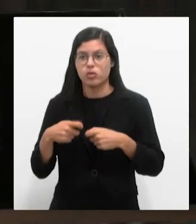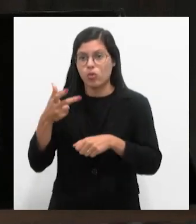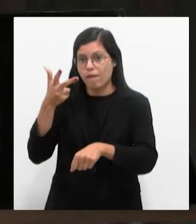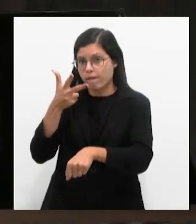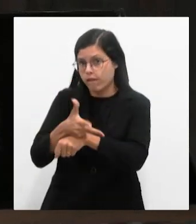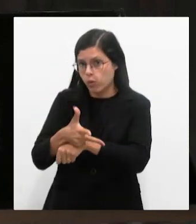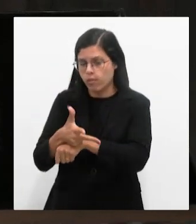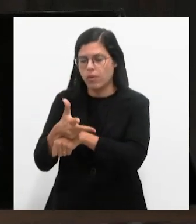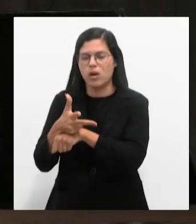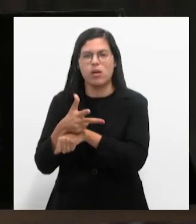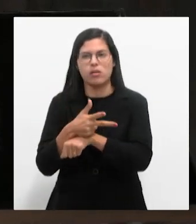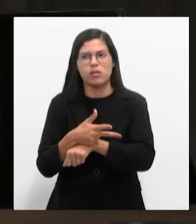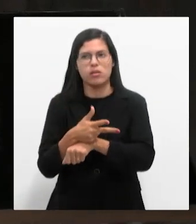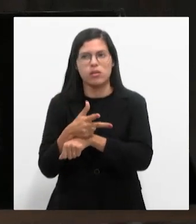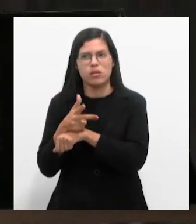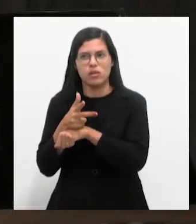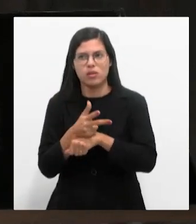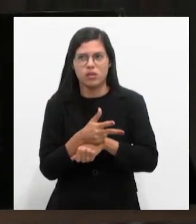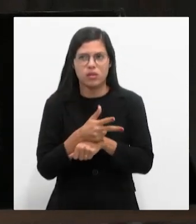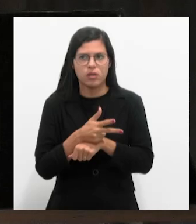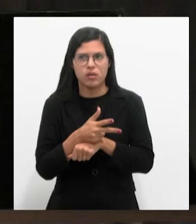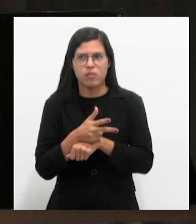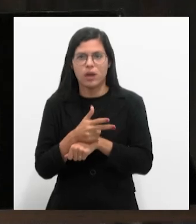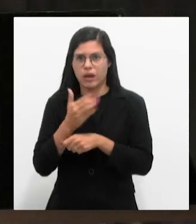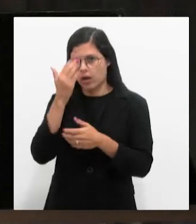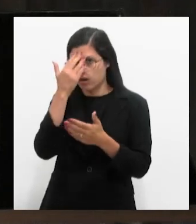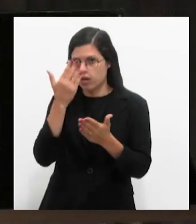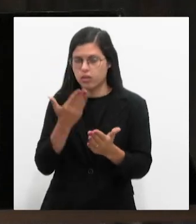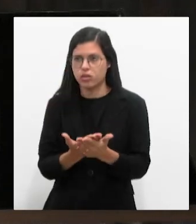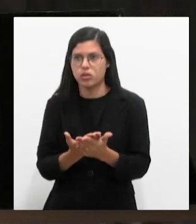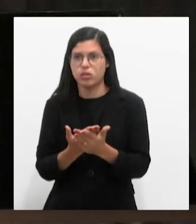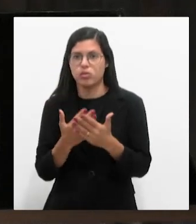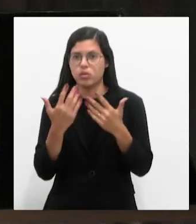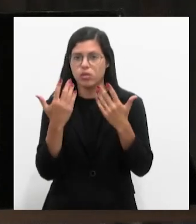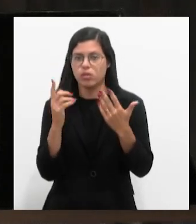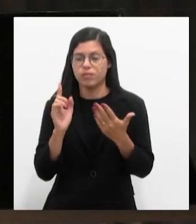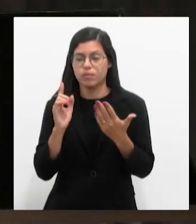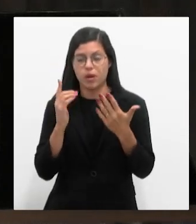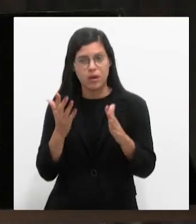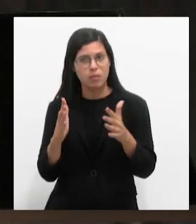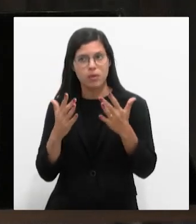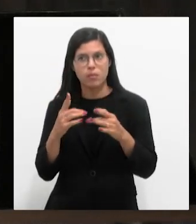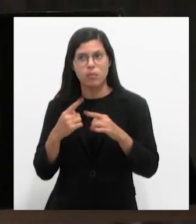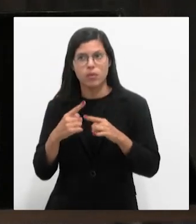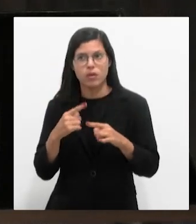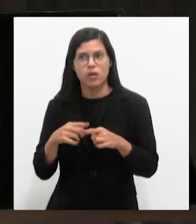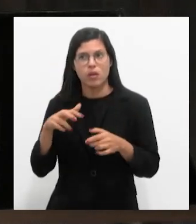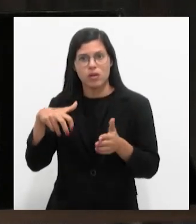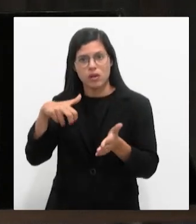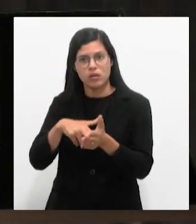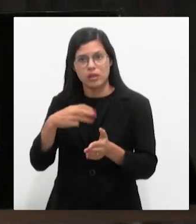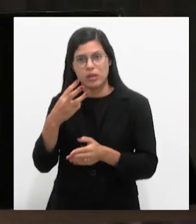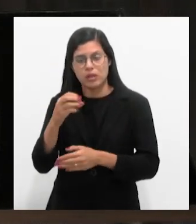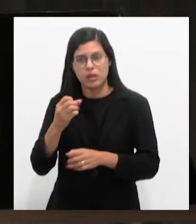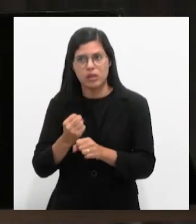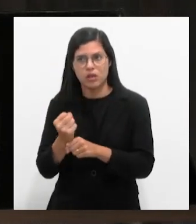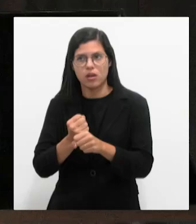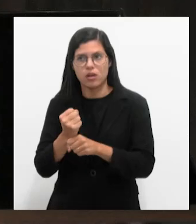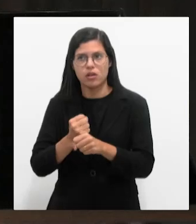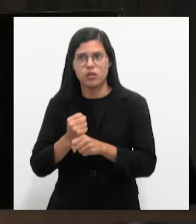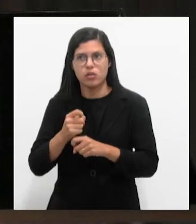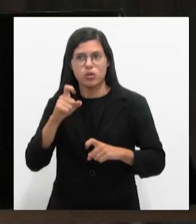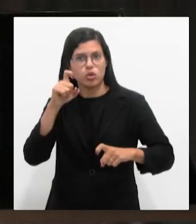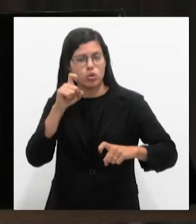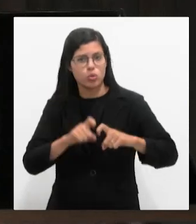para poder que a gente seja credibilizado. Então, parabenizo muito, porque ele pegou 30 anos de cadeia. Estupradores